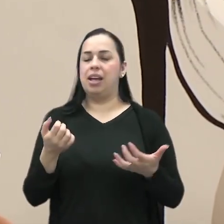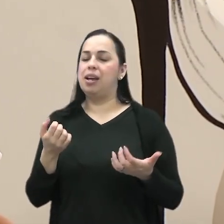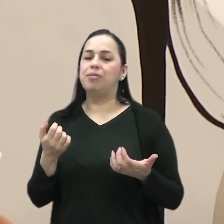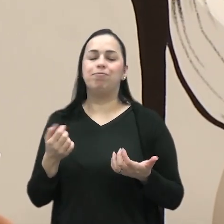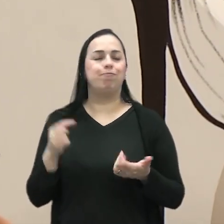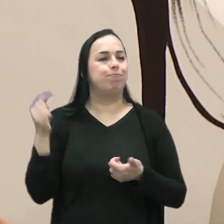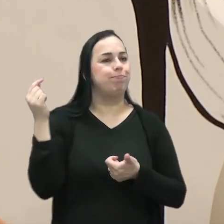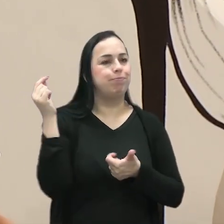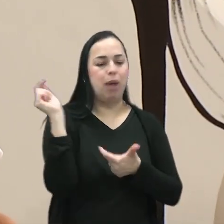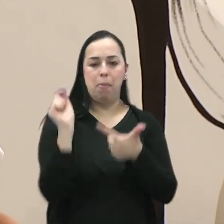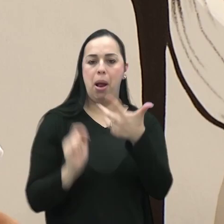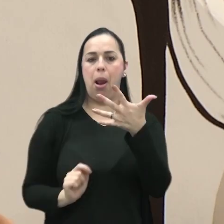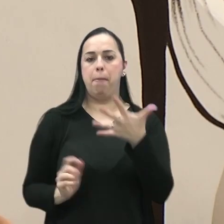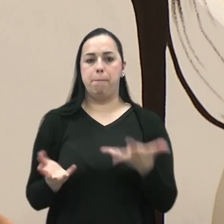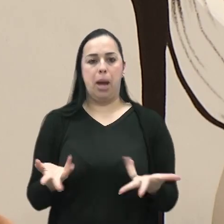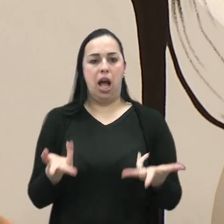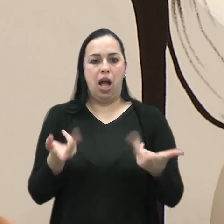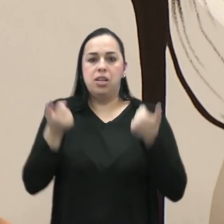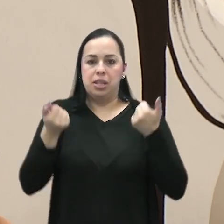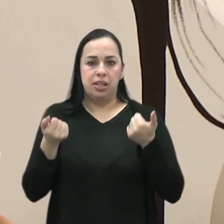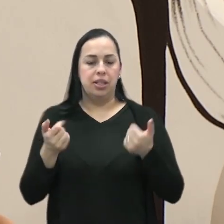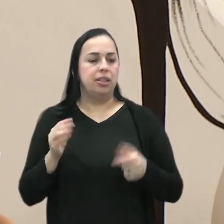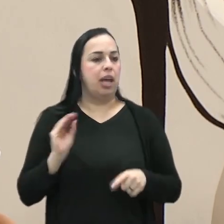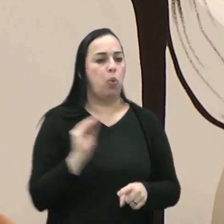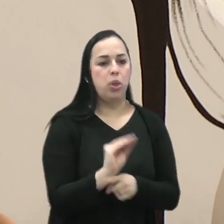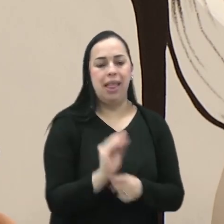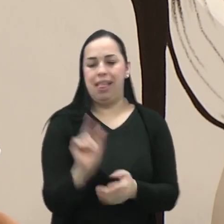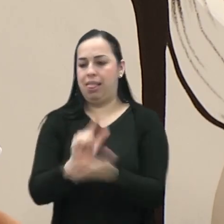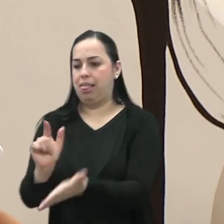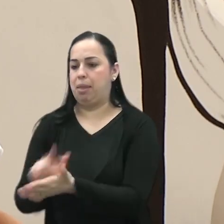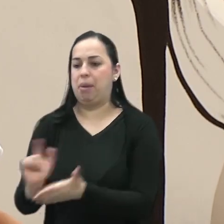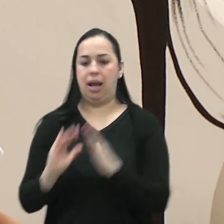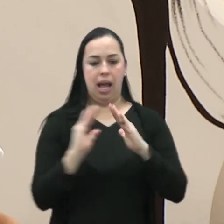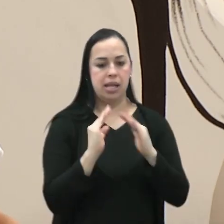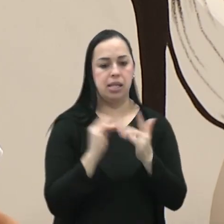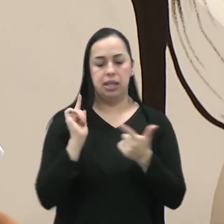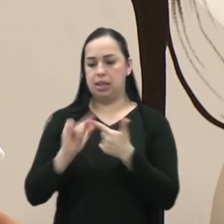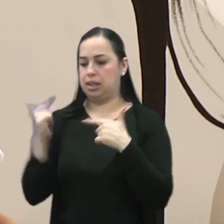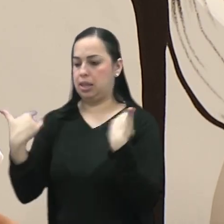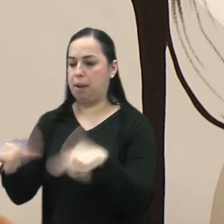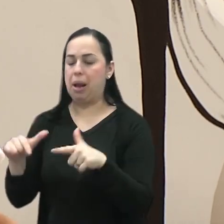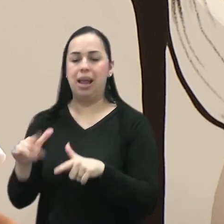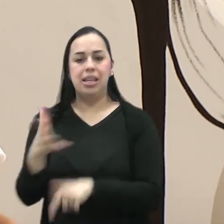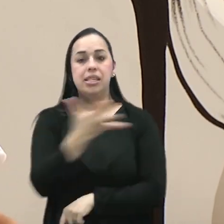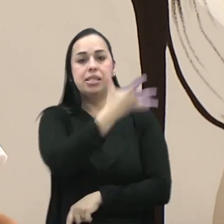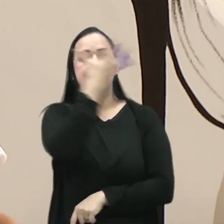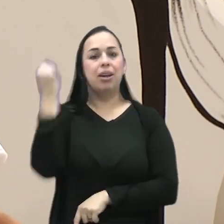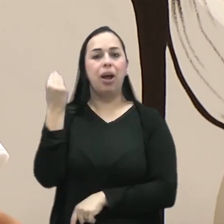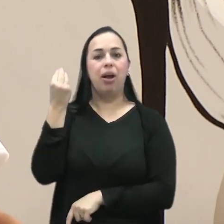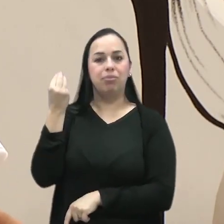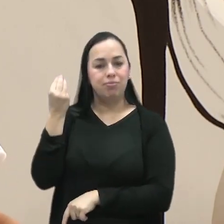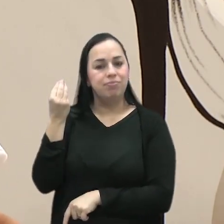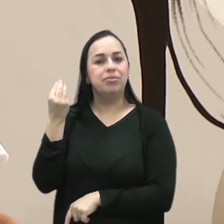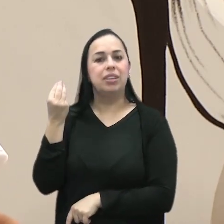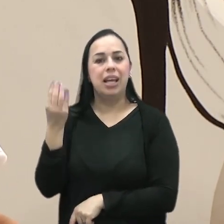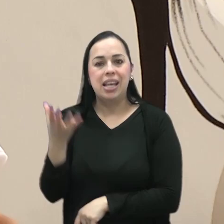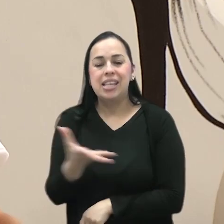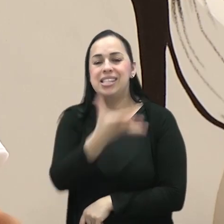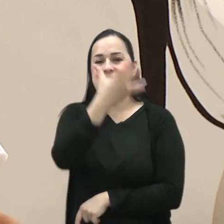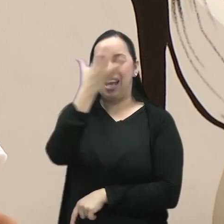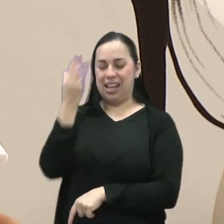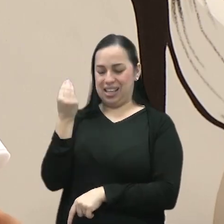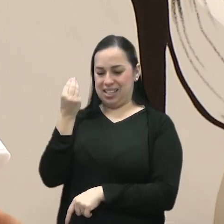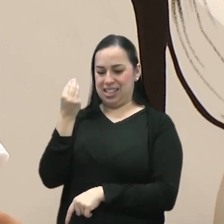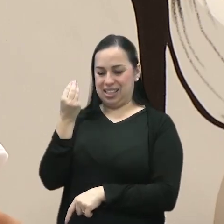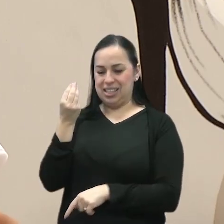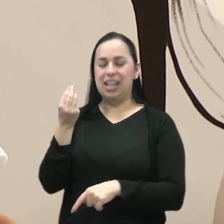super maravilhosa e ela quer atender a demanda da casa, a demanda do trabalho, e ela esquece de